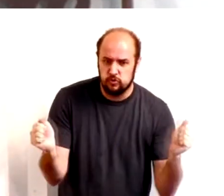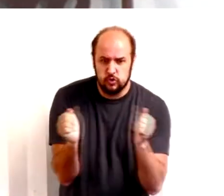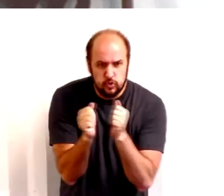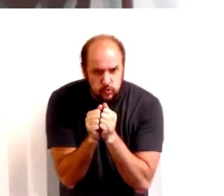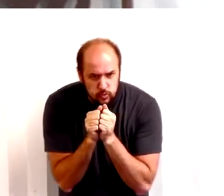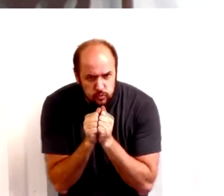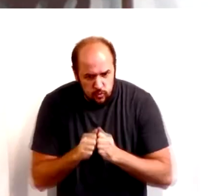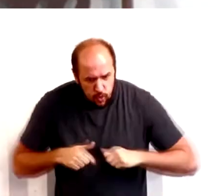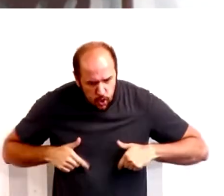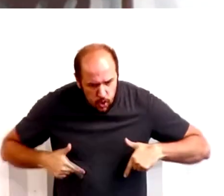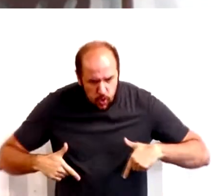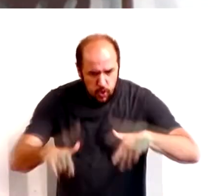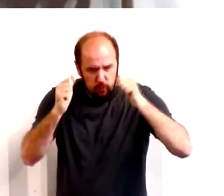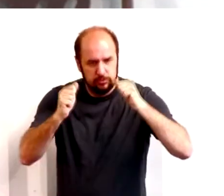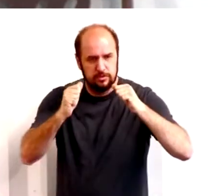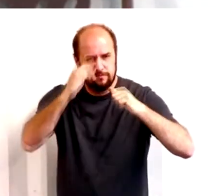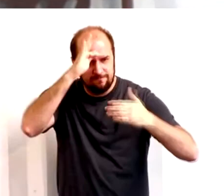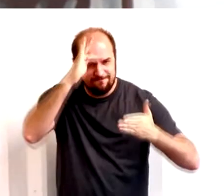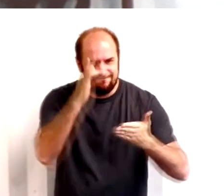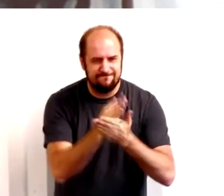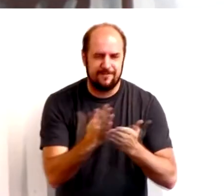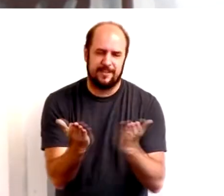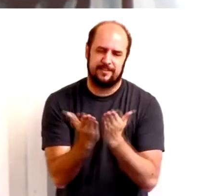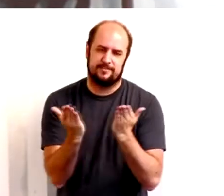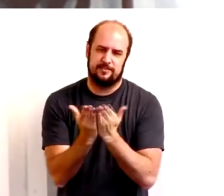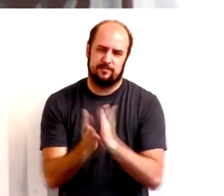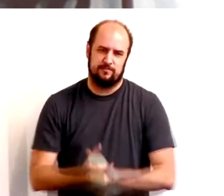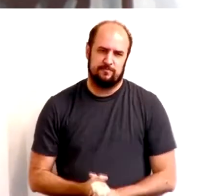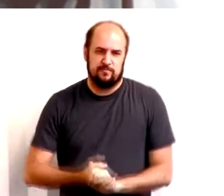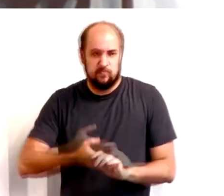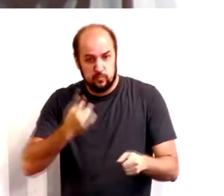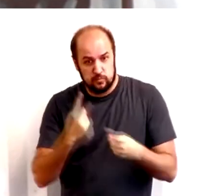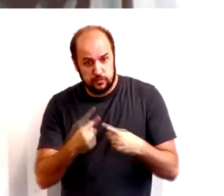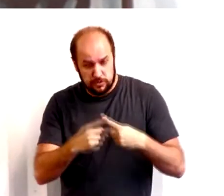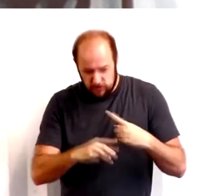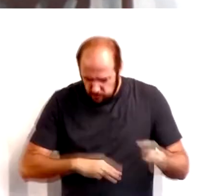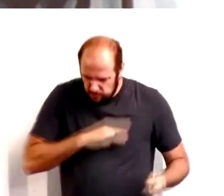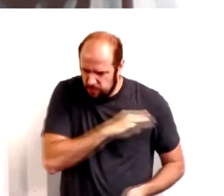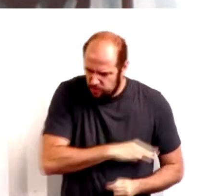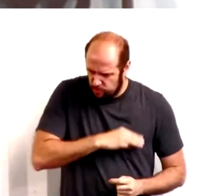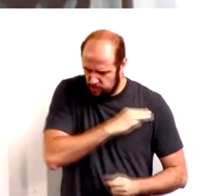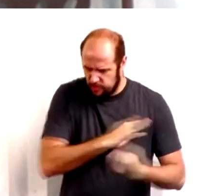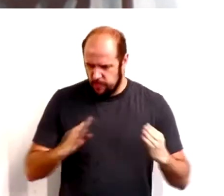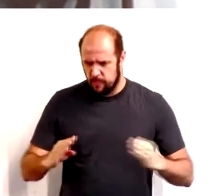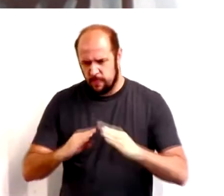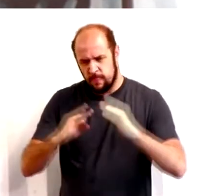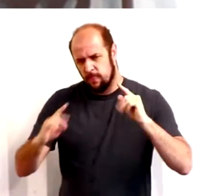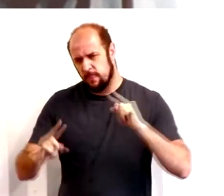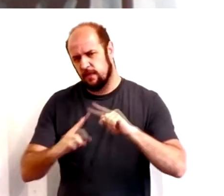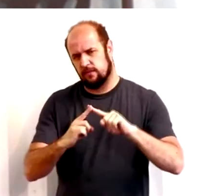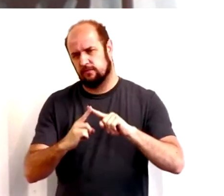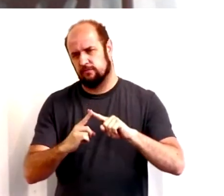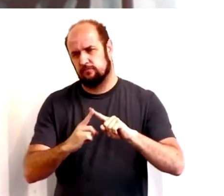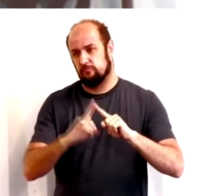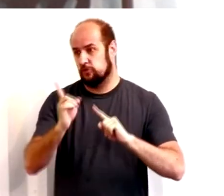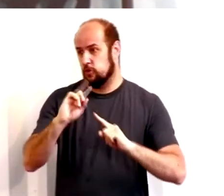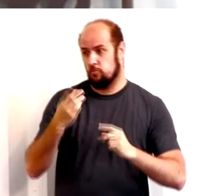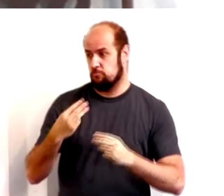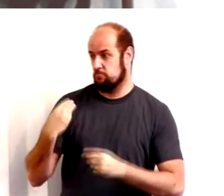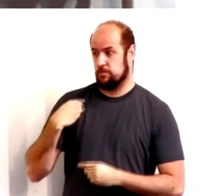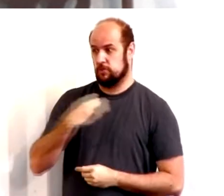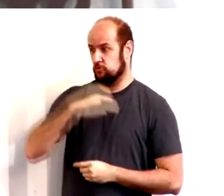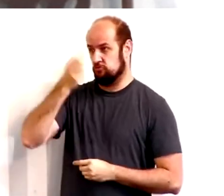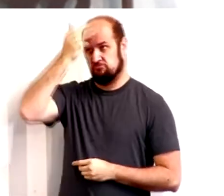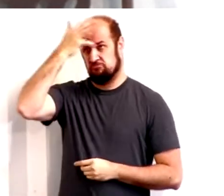possamos lutar pela fé evangélica. Pois essa missão foi dada à igreja, e não ao pastor Sérgio, não ao